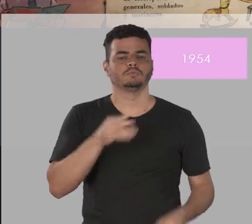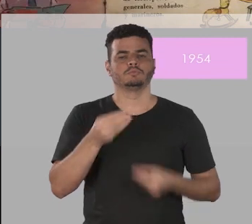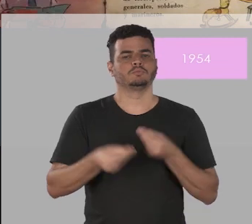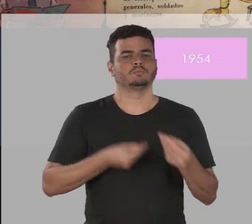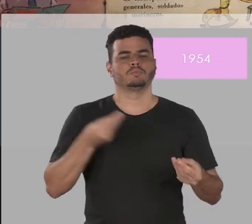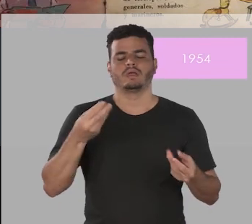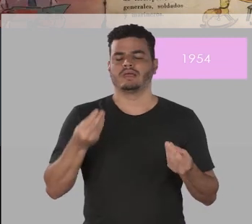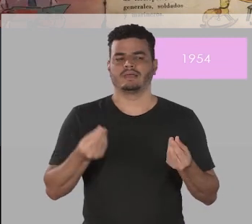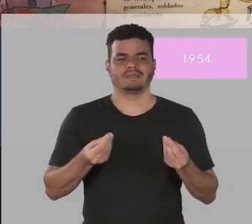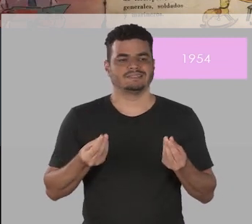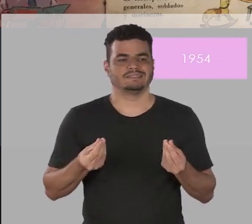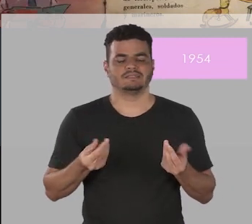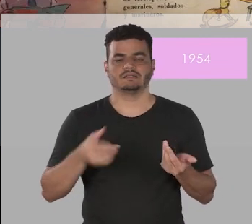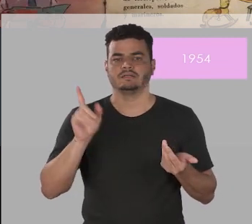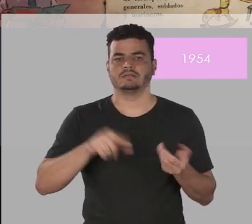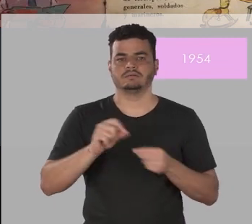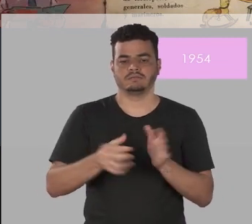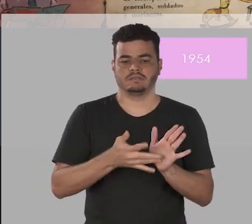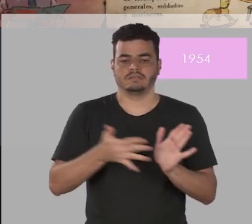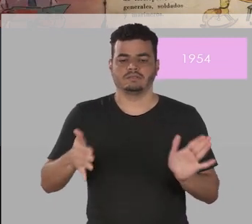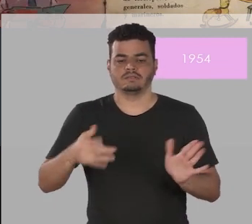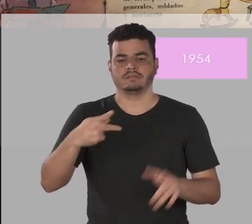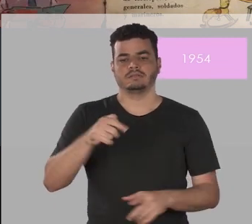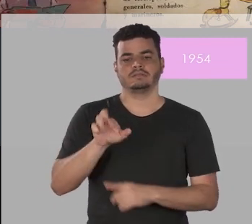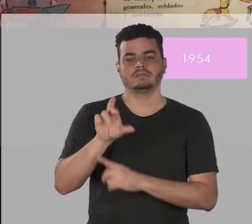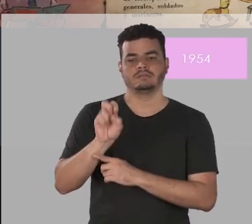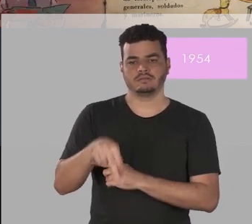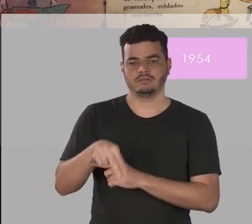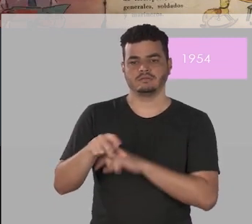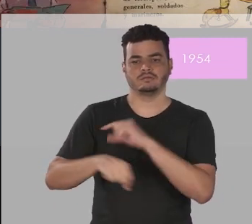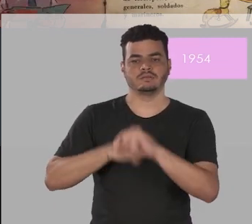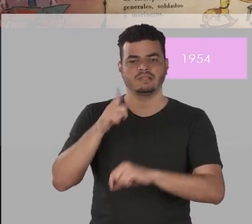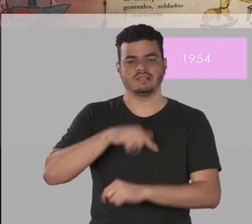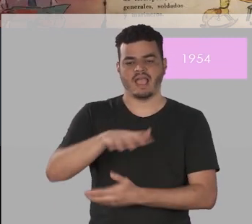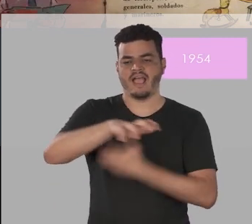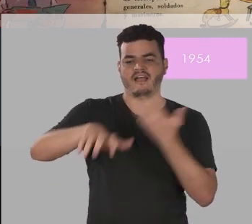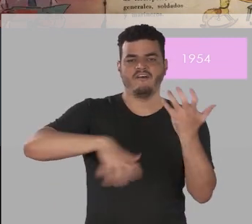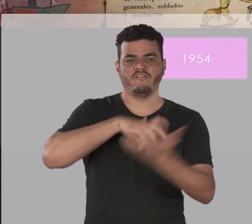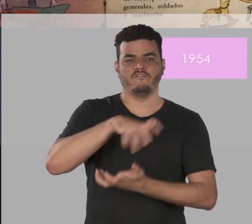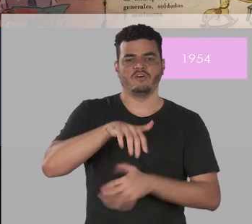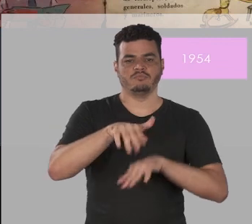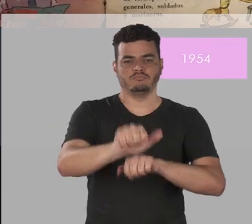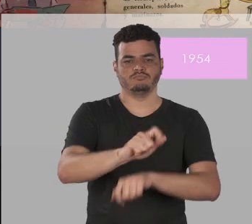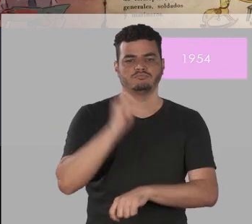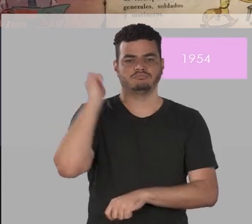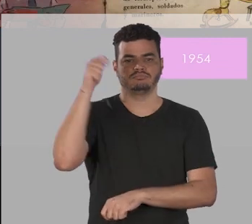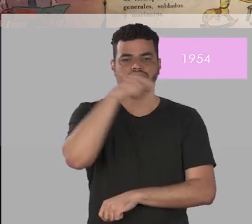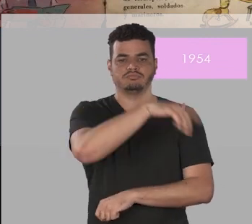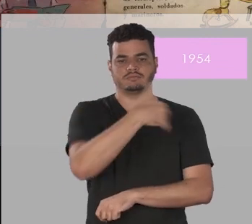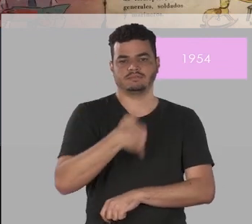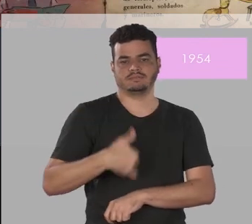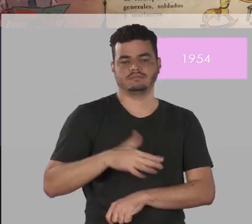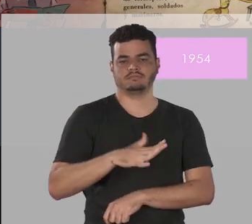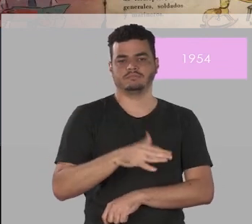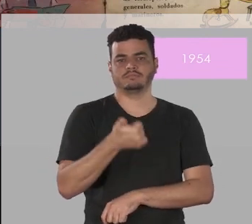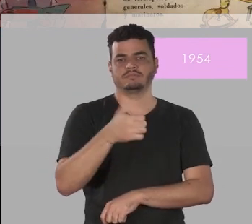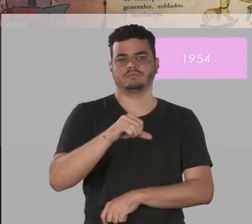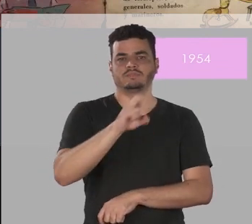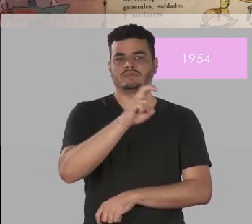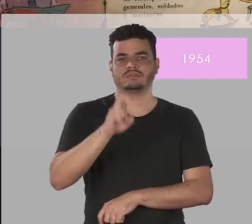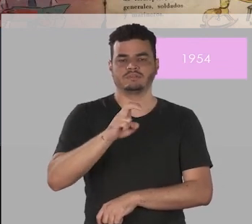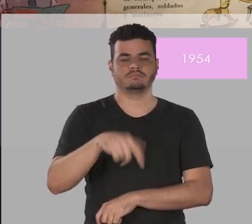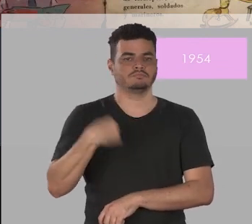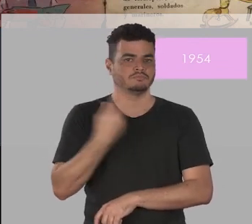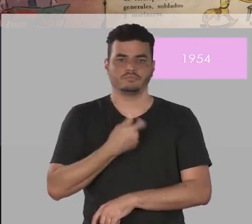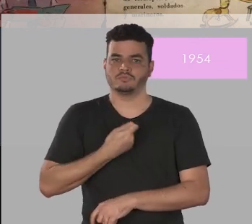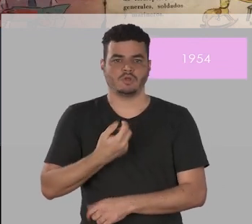se utilizou, obviamente, no governo de Perón, mas com a Revolução Libertadora, no ano de